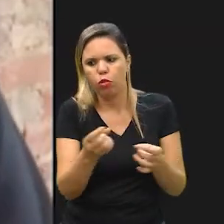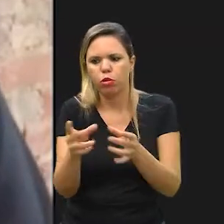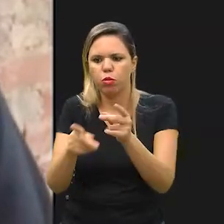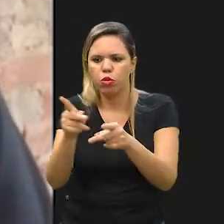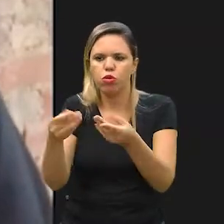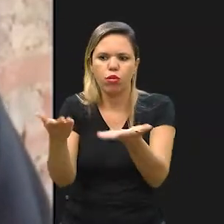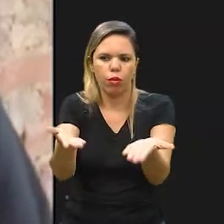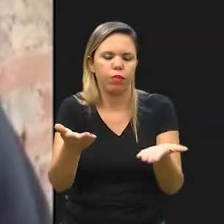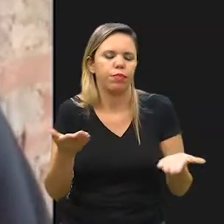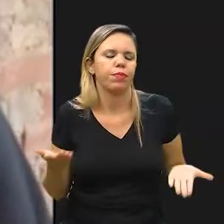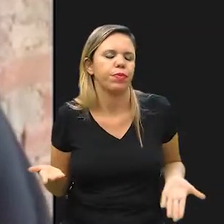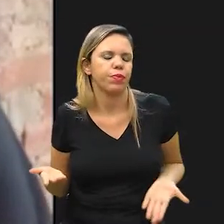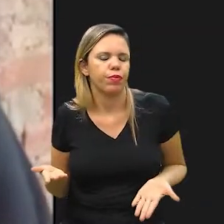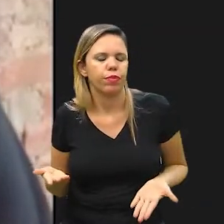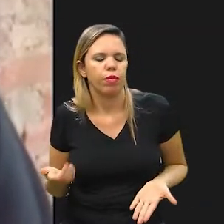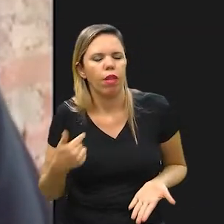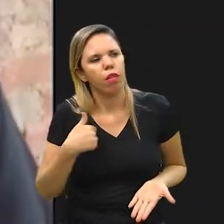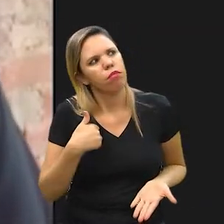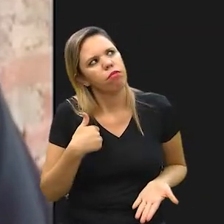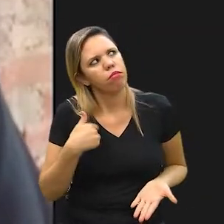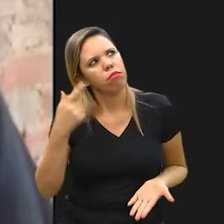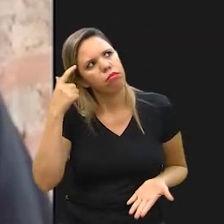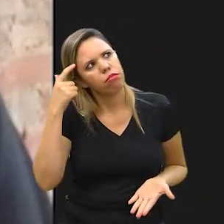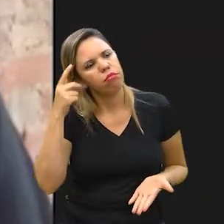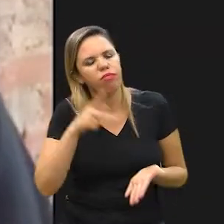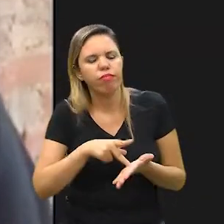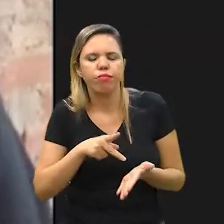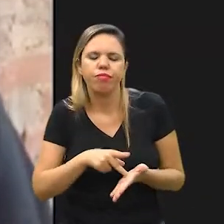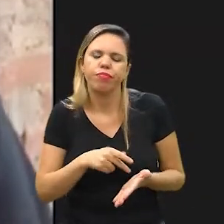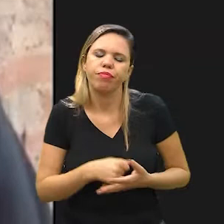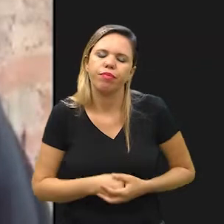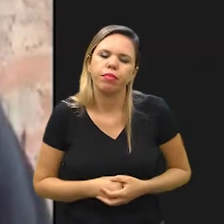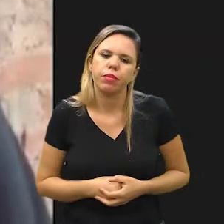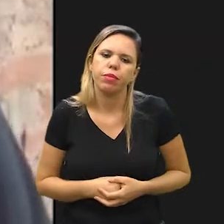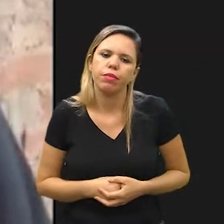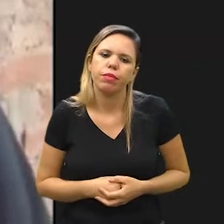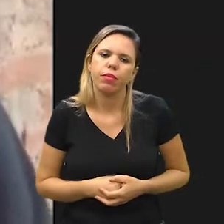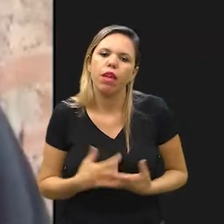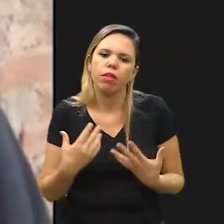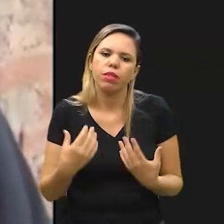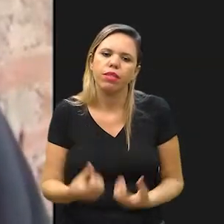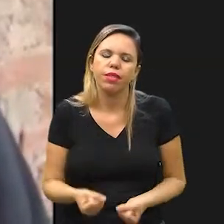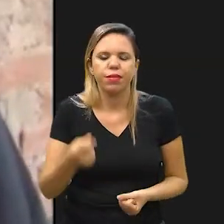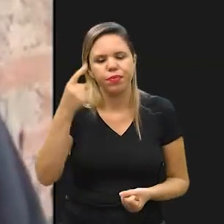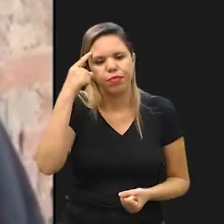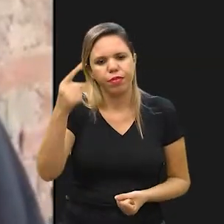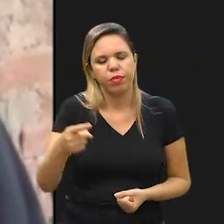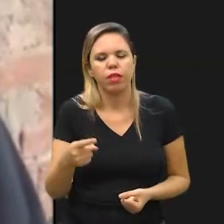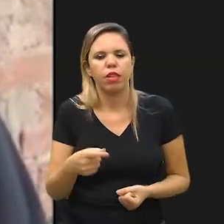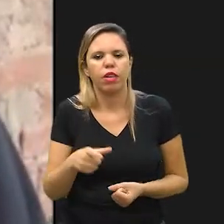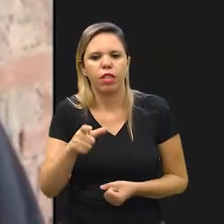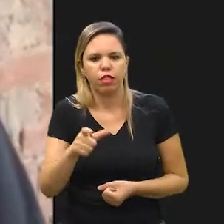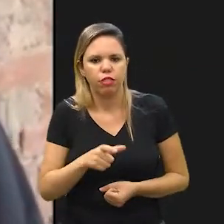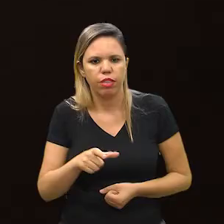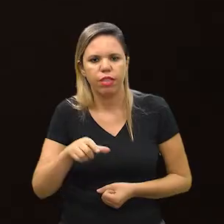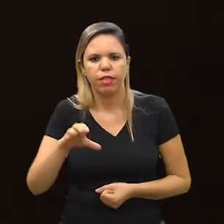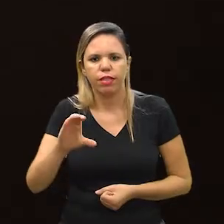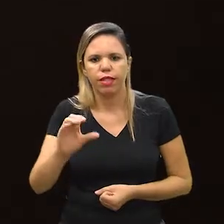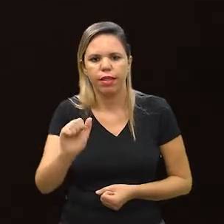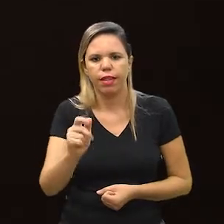né? E aí eu falei: é verdade, né? E daí eu acabei abraçando o cheesecake e tô aqui até